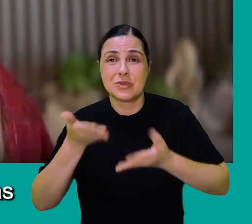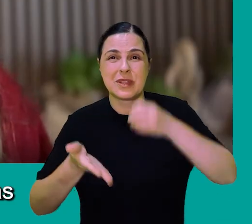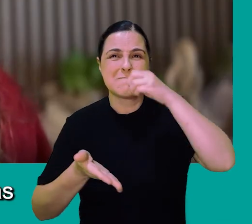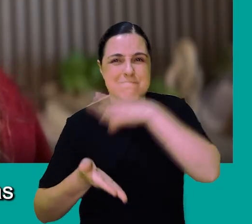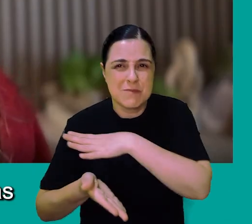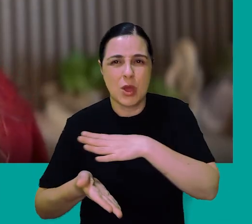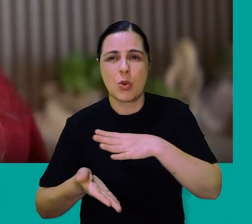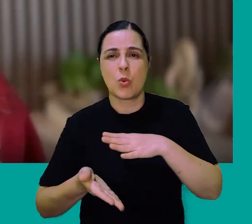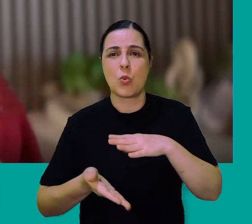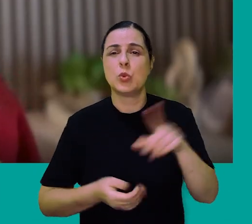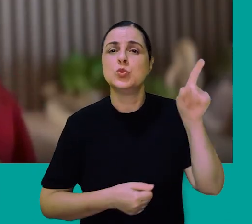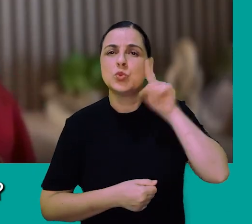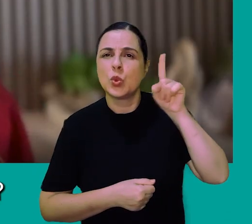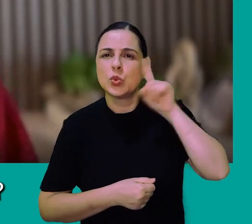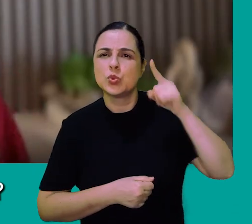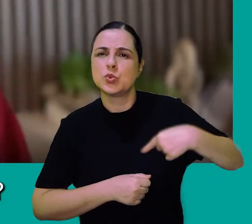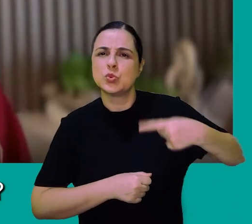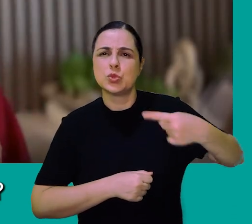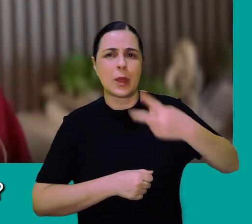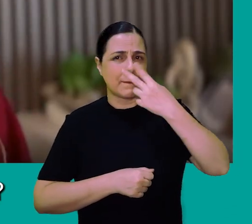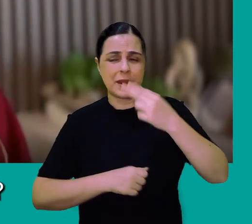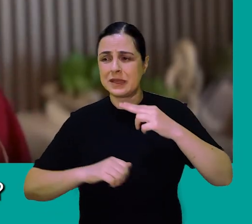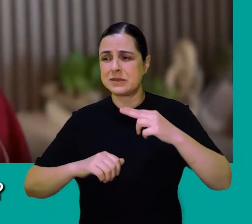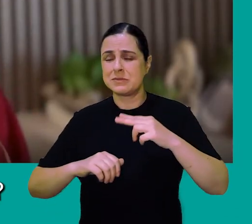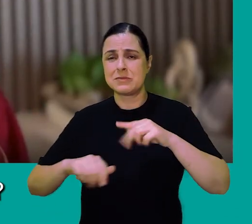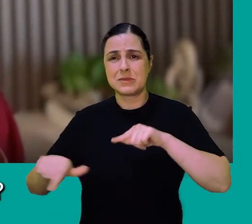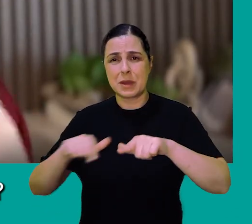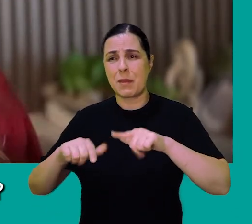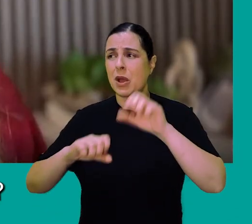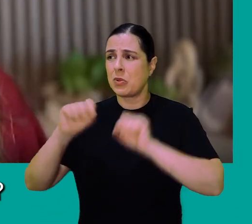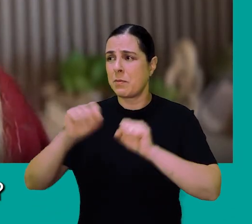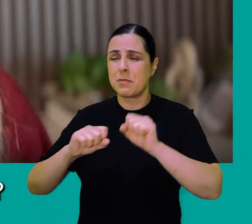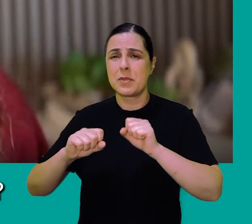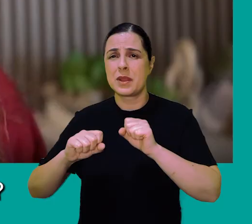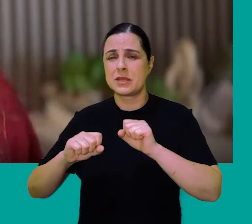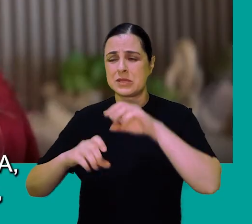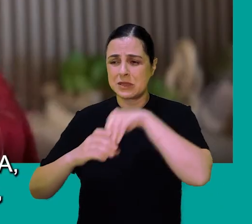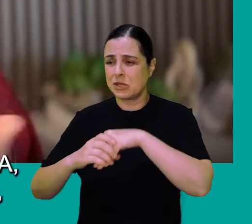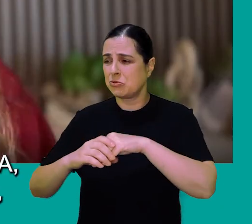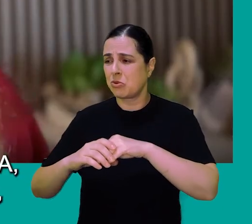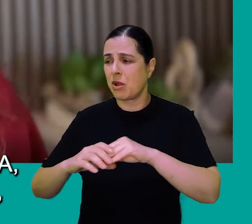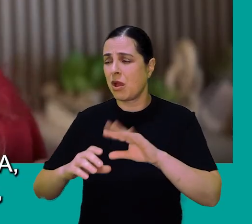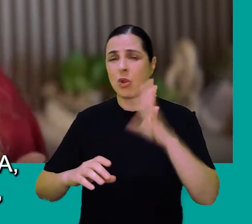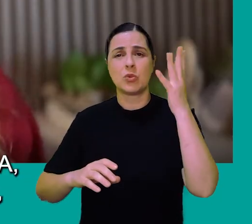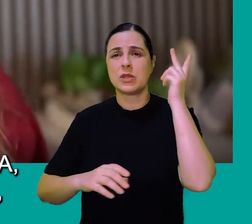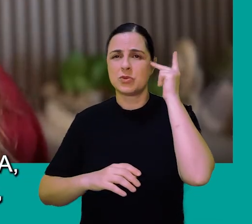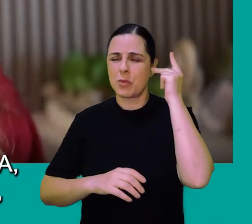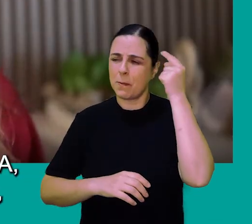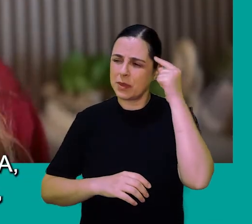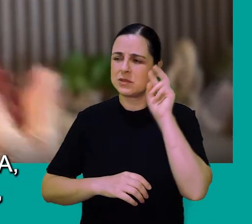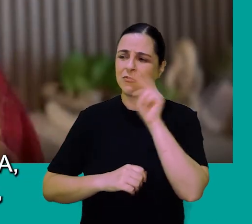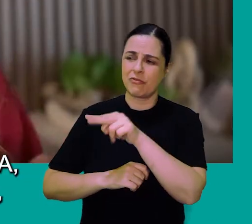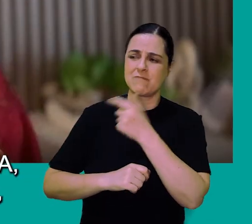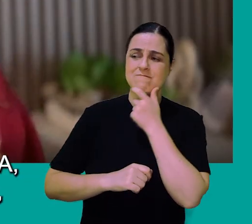coisas cotidianas que estão meio que institucionalizados, que a gente olha para a pessoa, né, e já assume